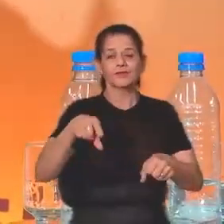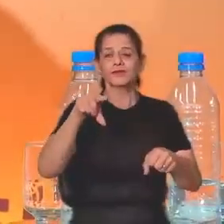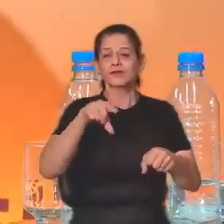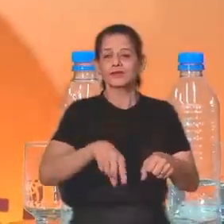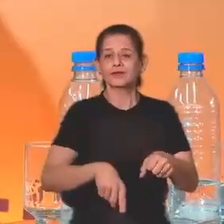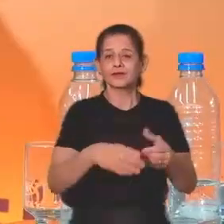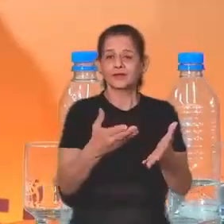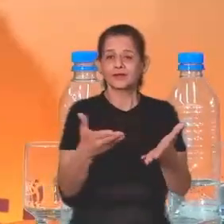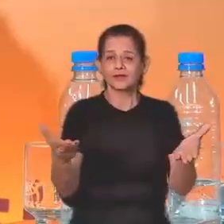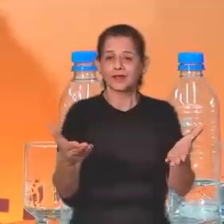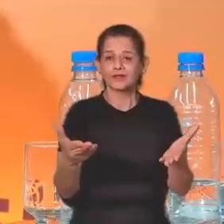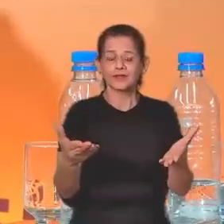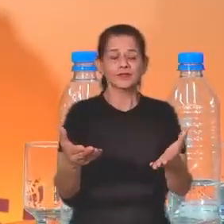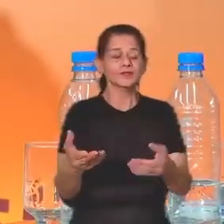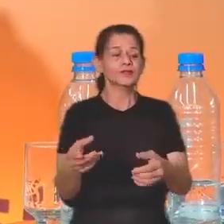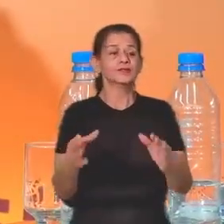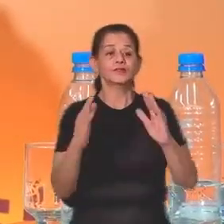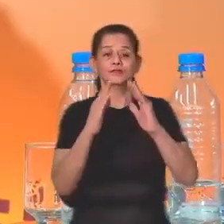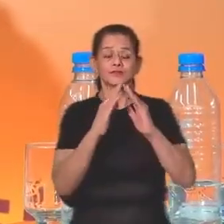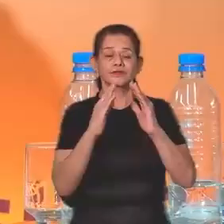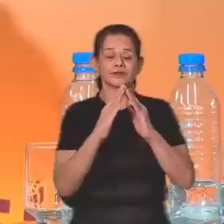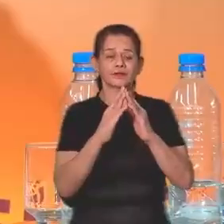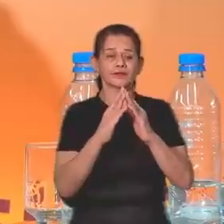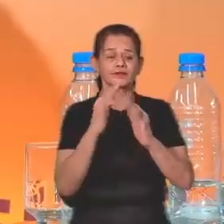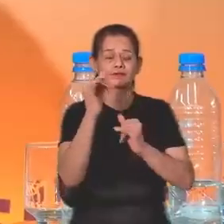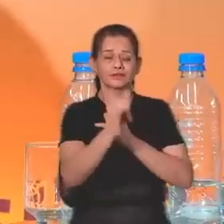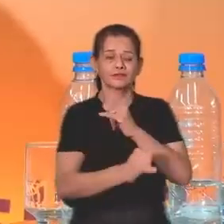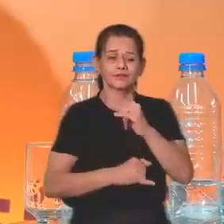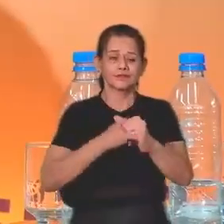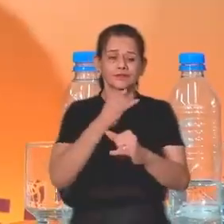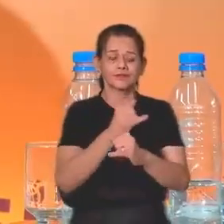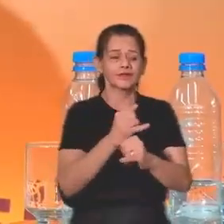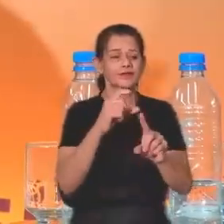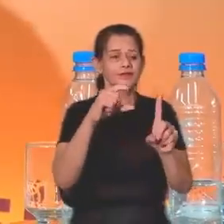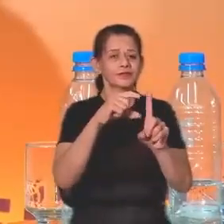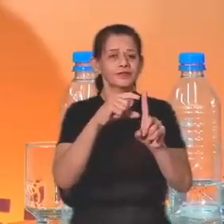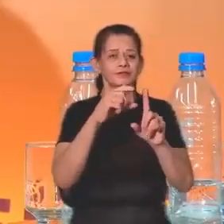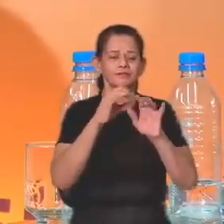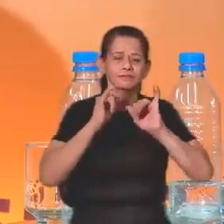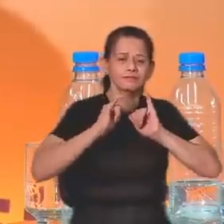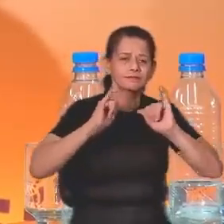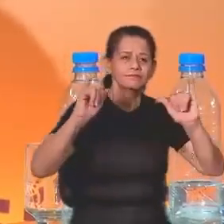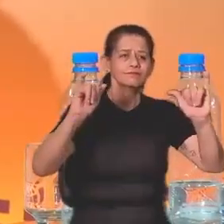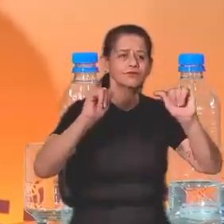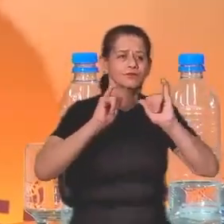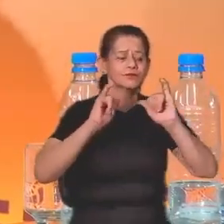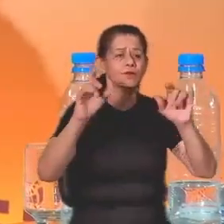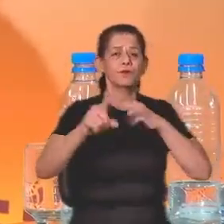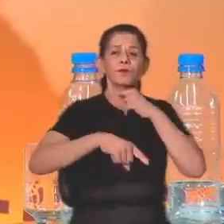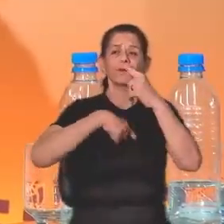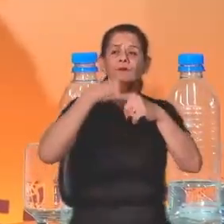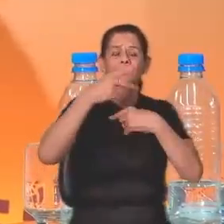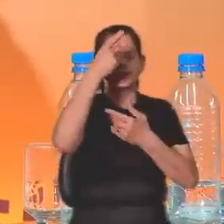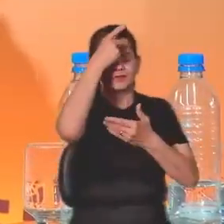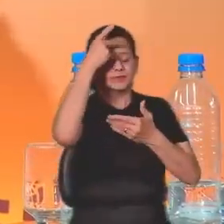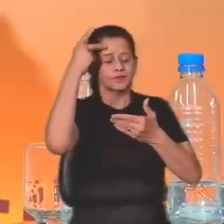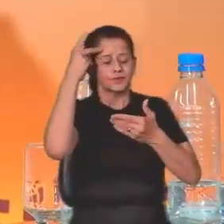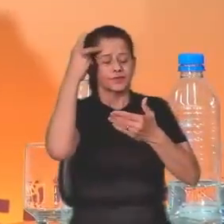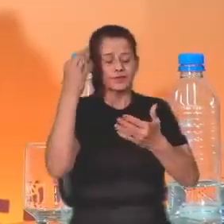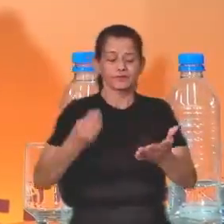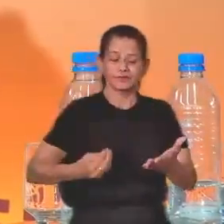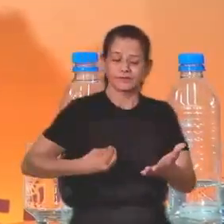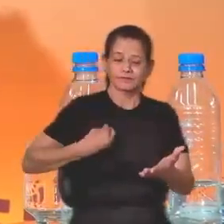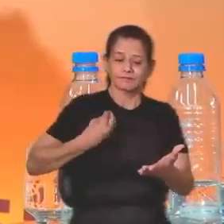também quem nos assiste aí de casa, que essas palavras ecoem também por outras pessoas, por outras